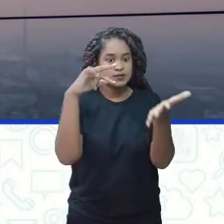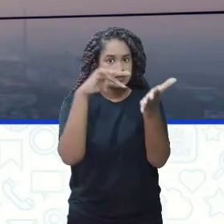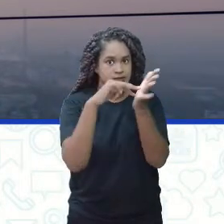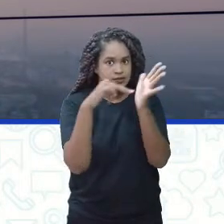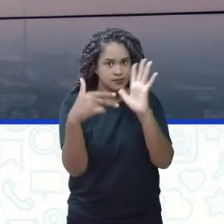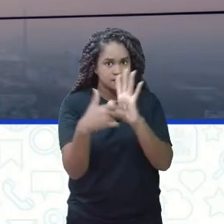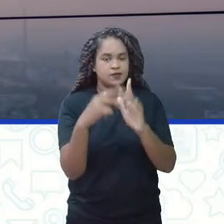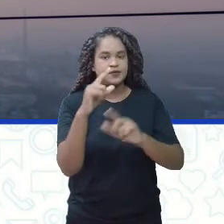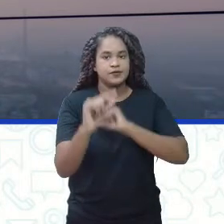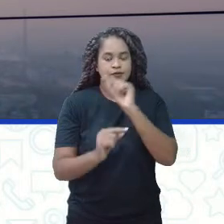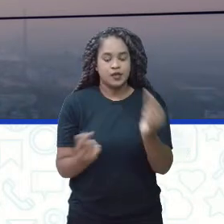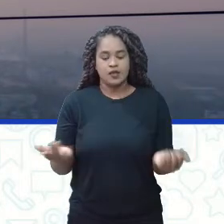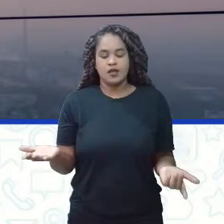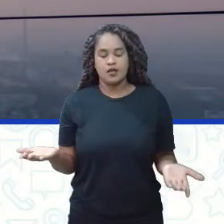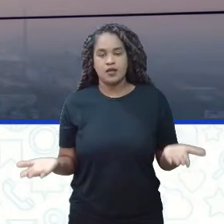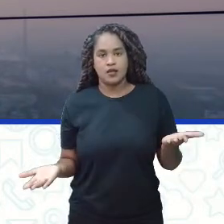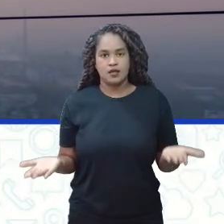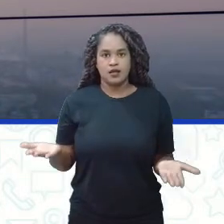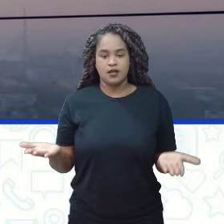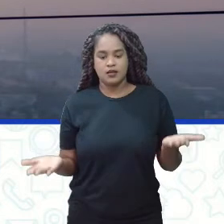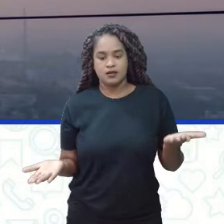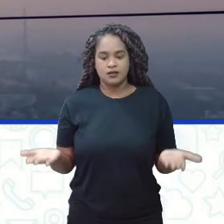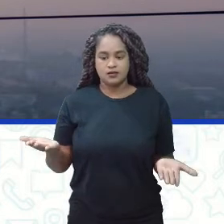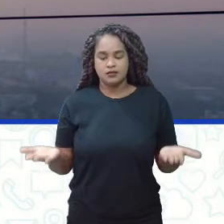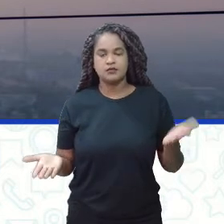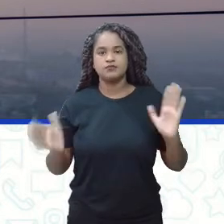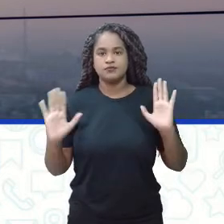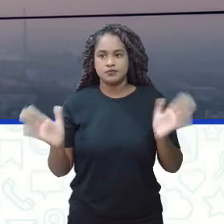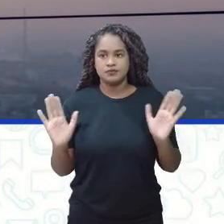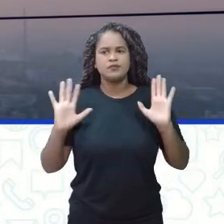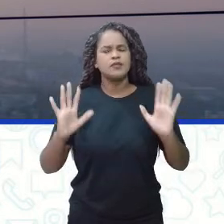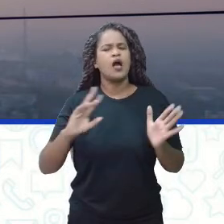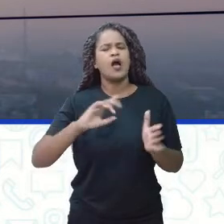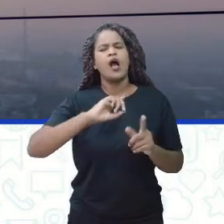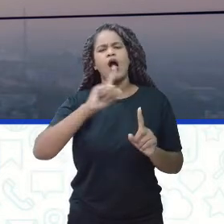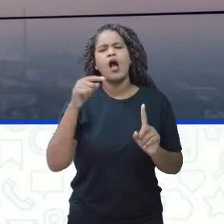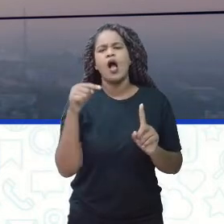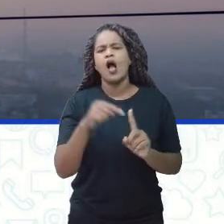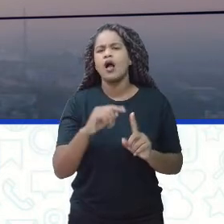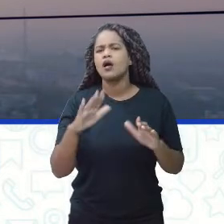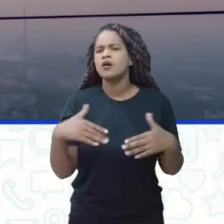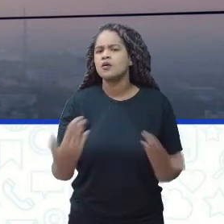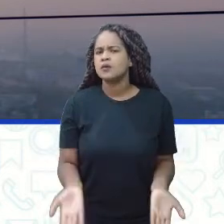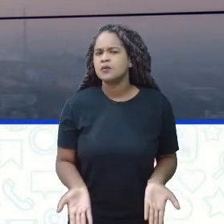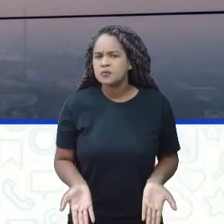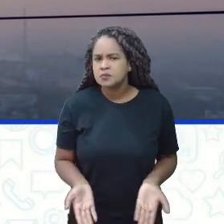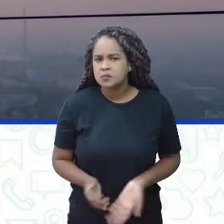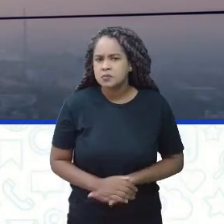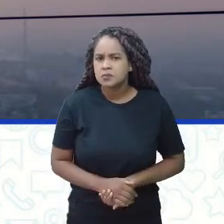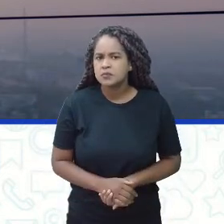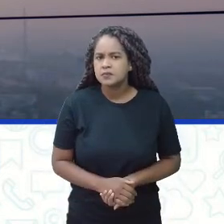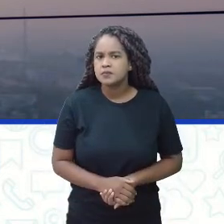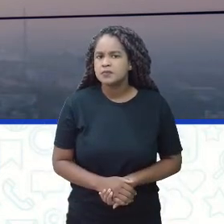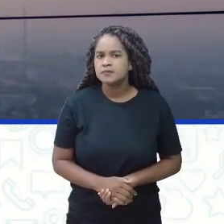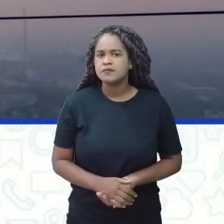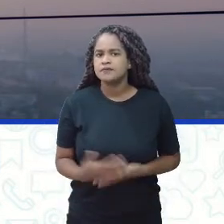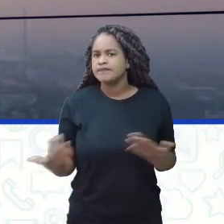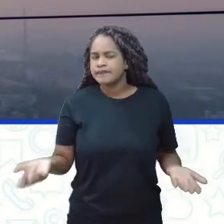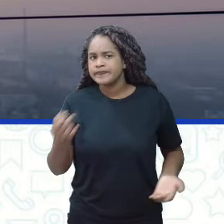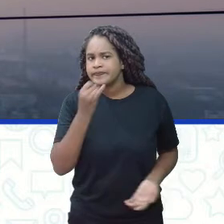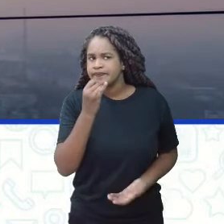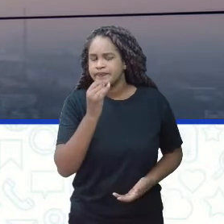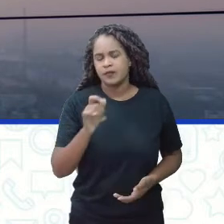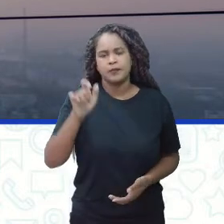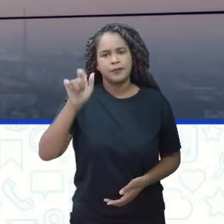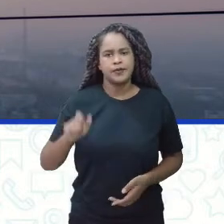se equilibrar, né? Uma prática que consiste em se equilibrar. Mas aí, qual é o objetivo dessa prática, né? O que é que a pessoa sobe ali